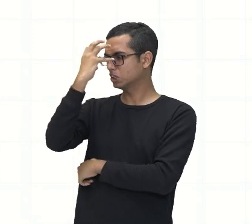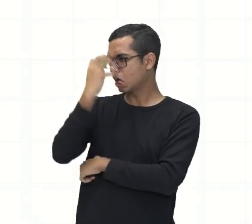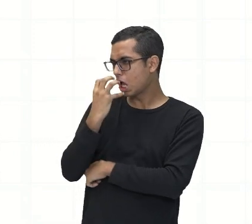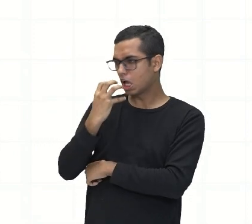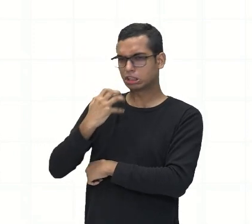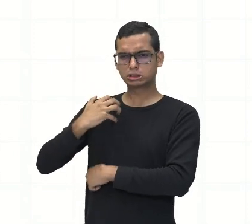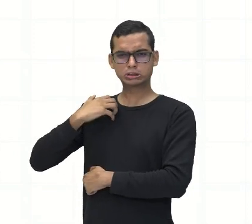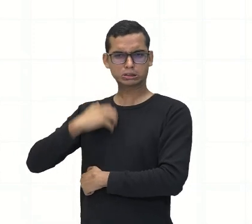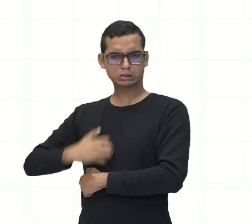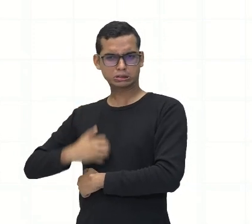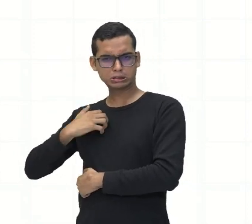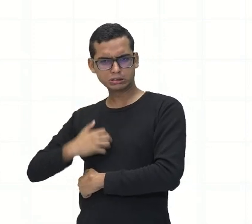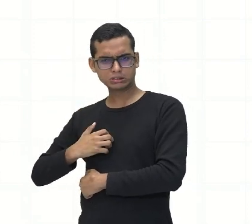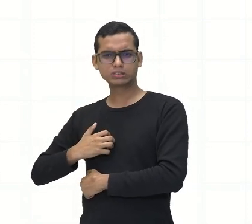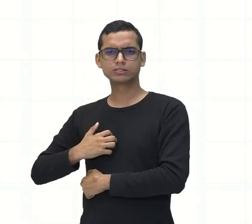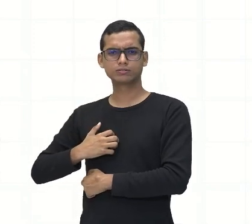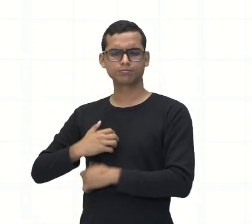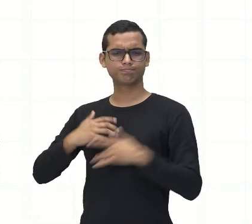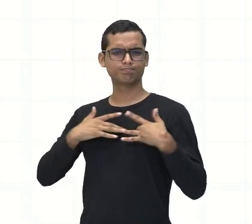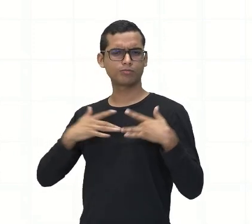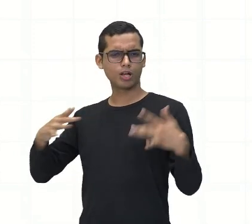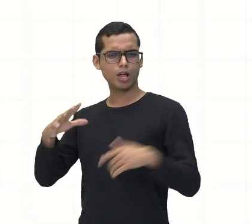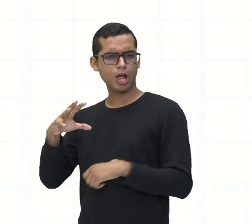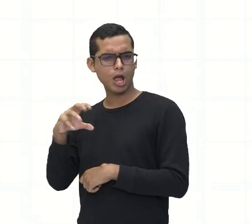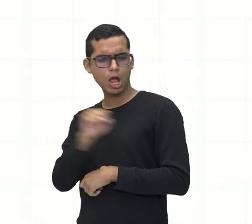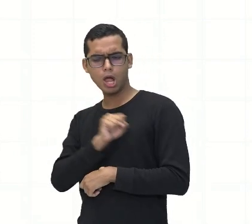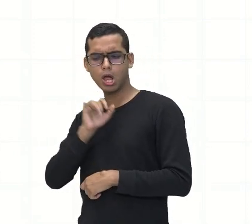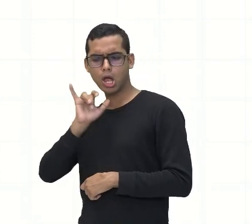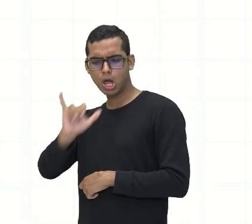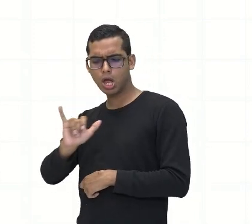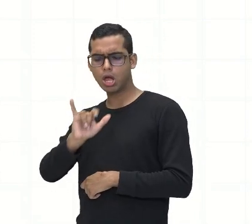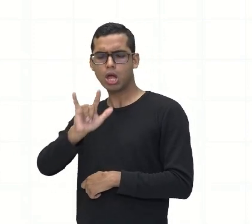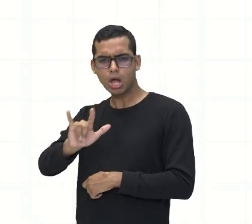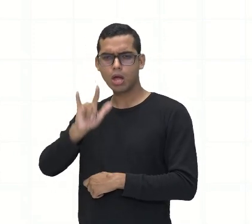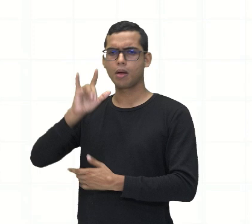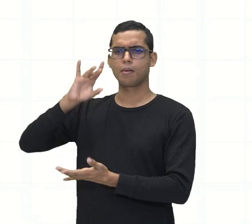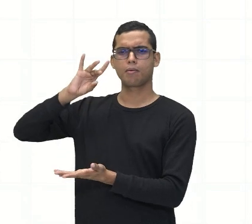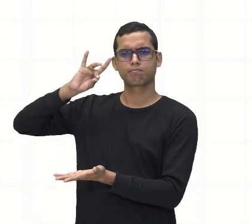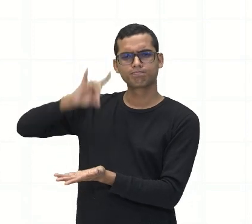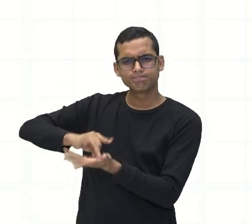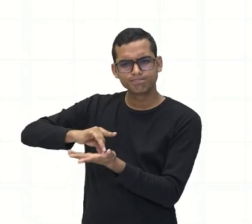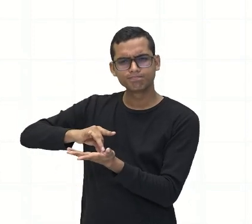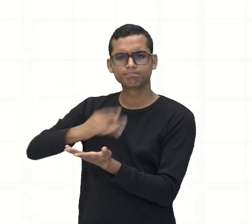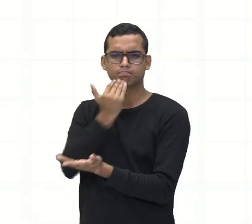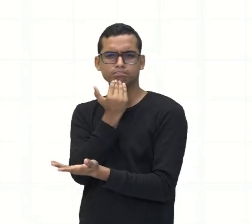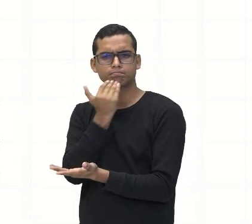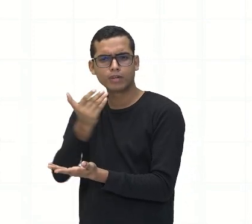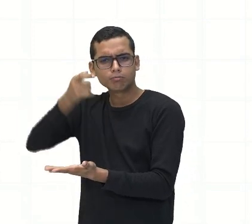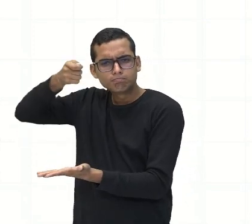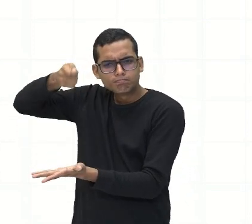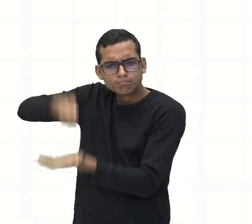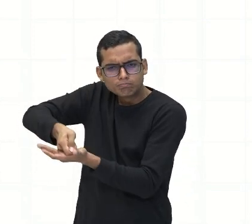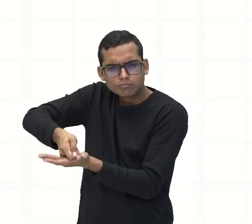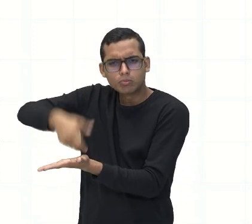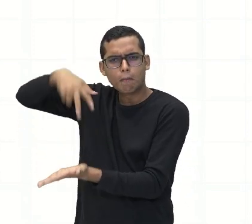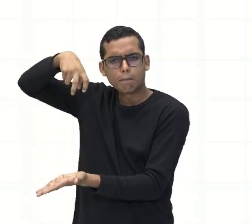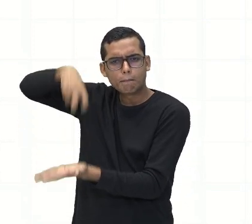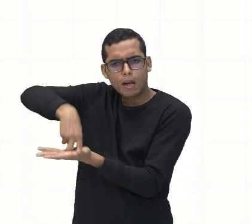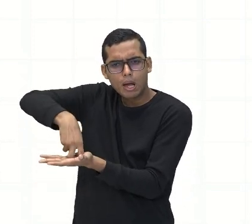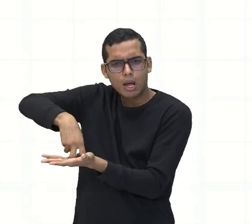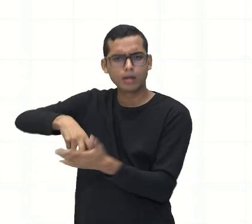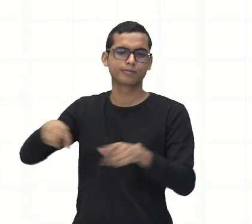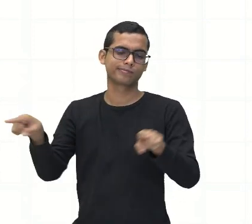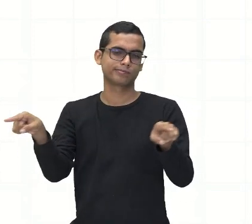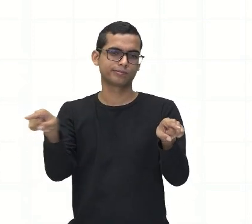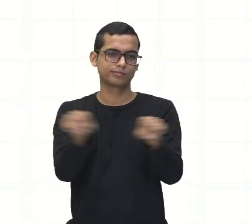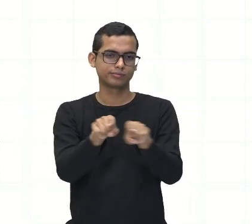tem misericórdia, ama, exige, pune, no caso como um Deus com o